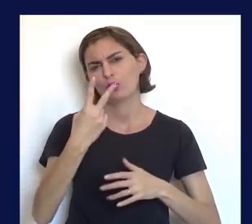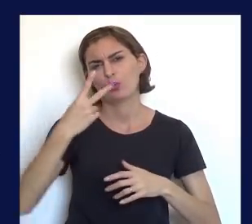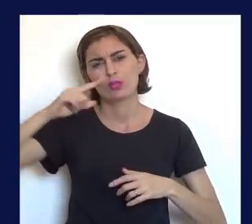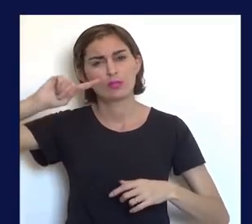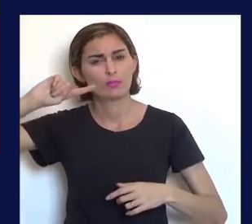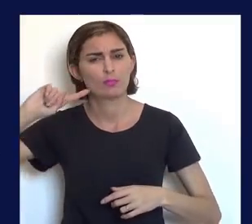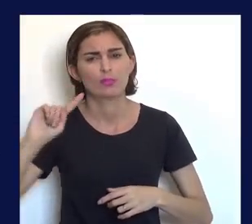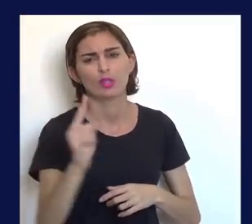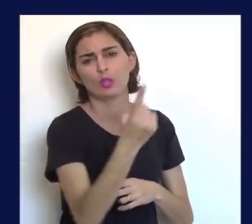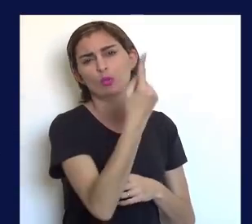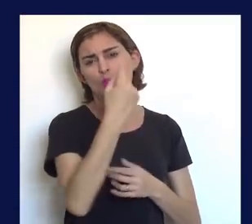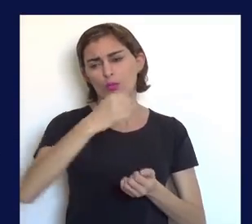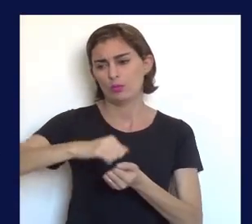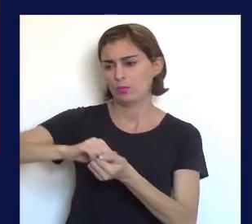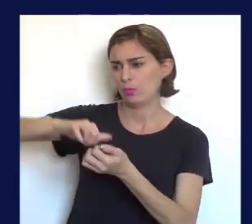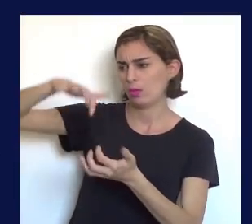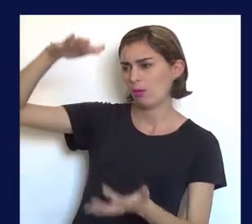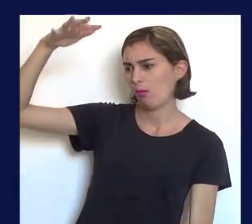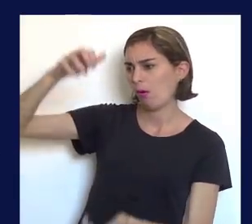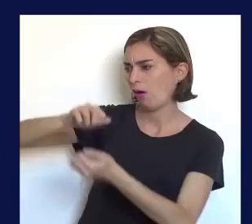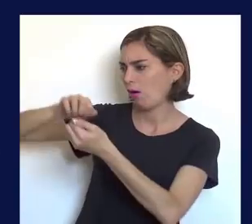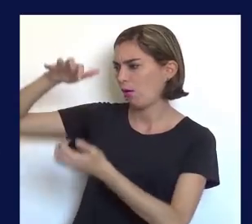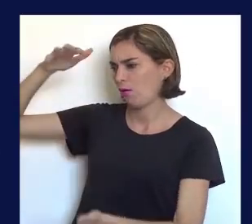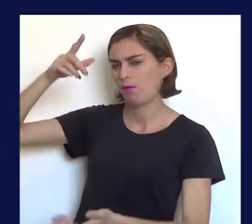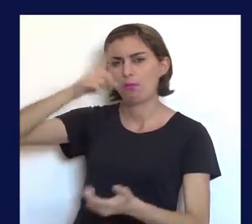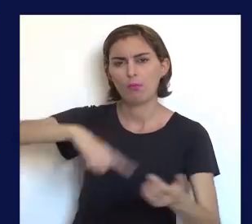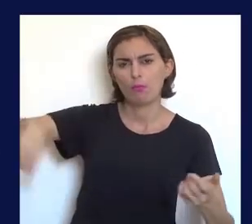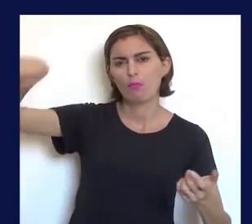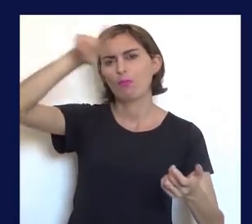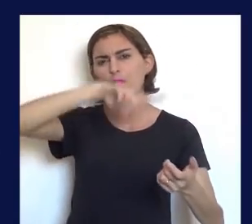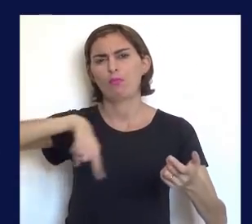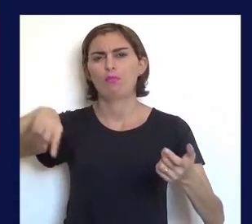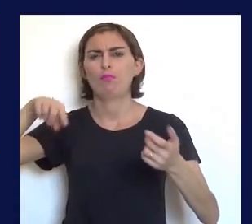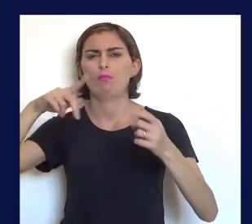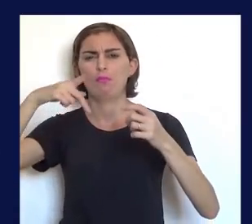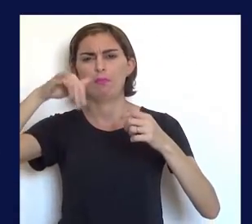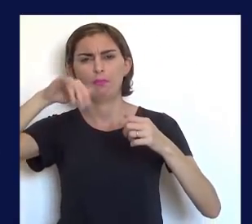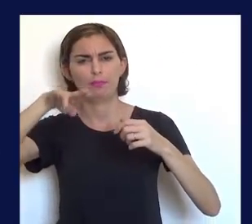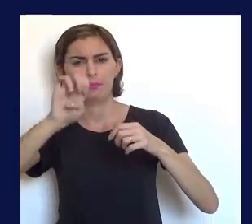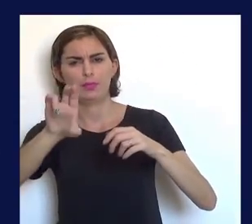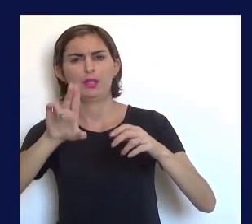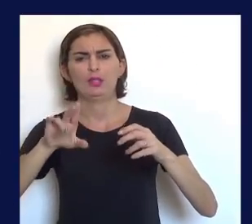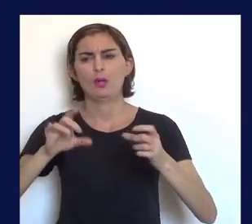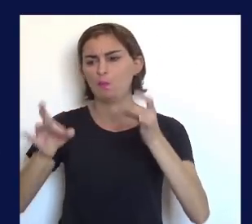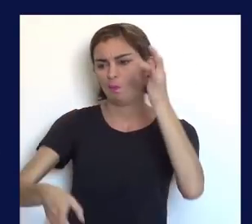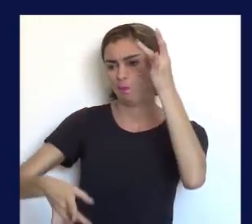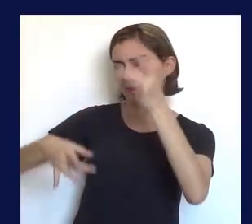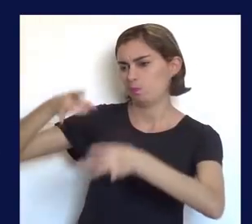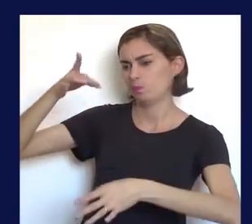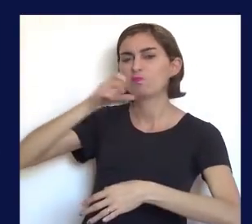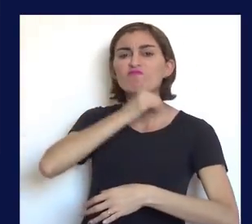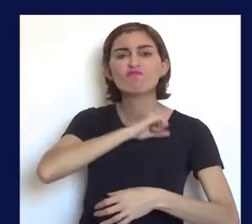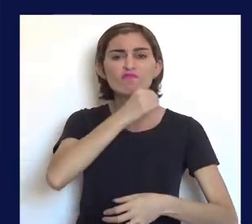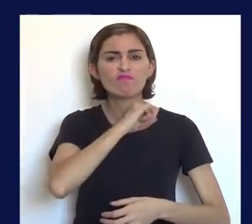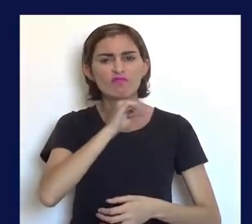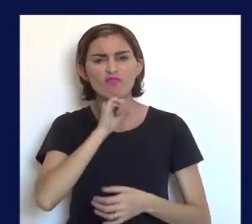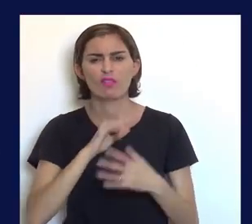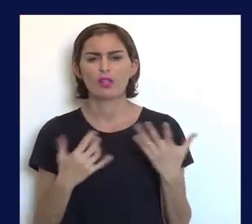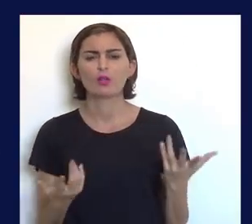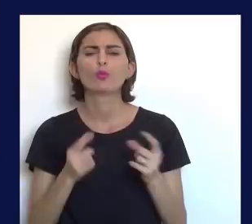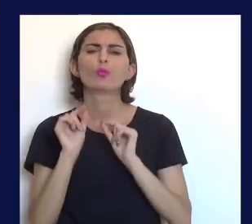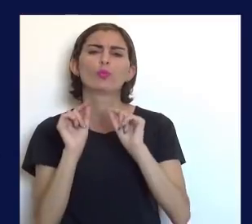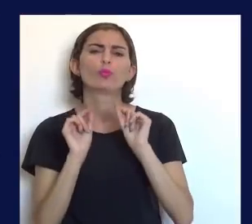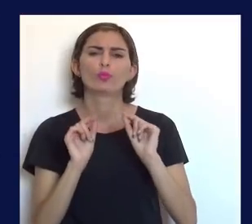2 milhões de toneladas, 2 milhões e 300 mil toneladas de pneus inservíveis. Isso